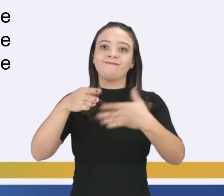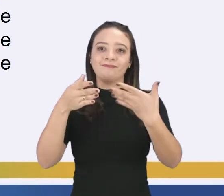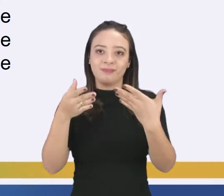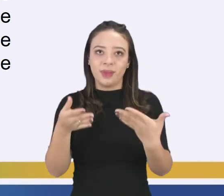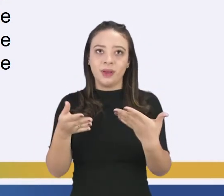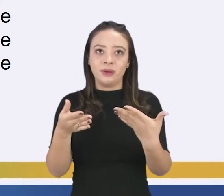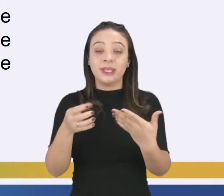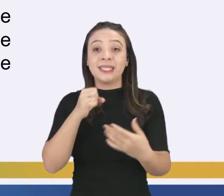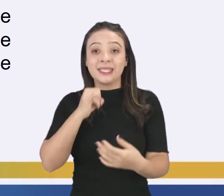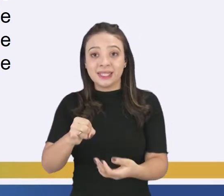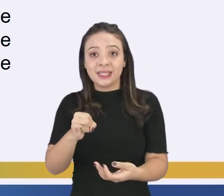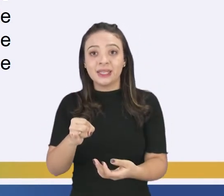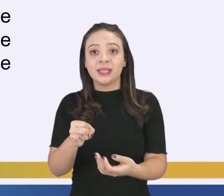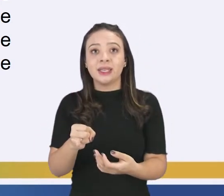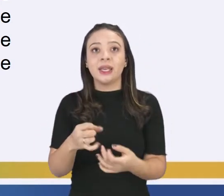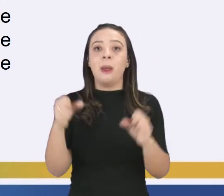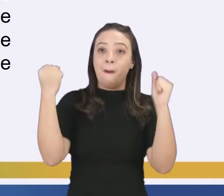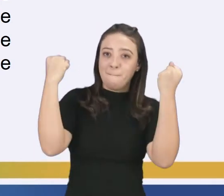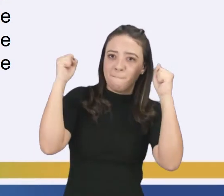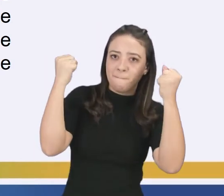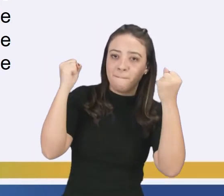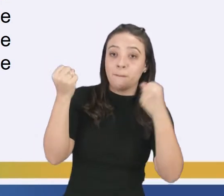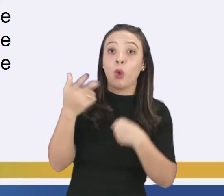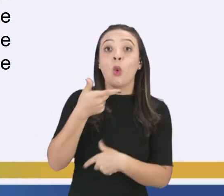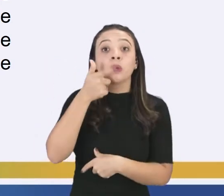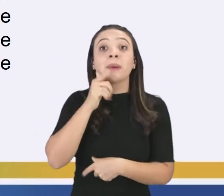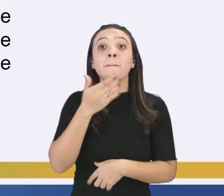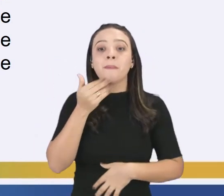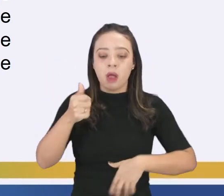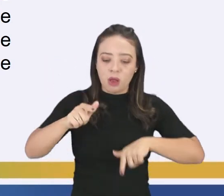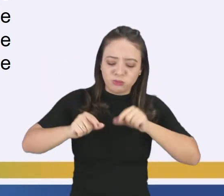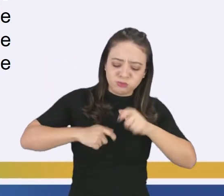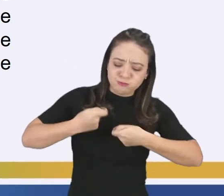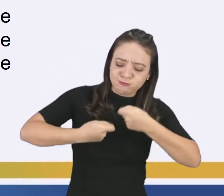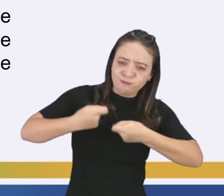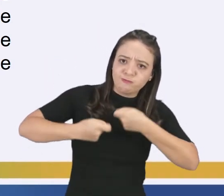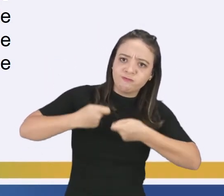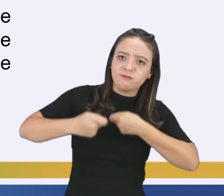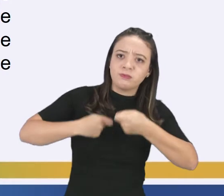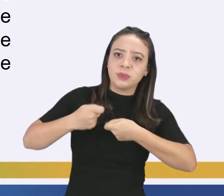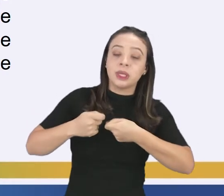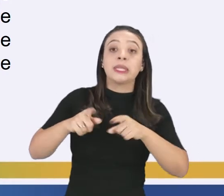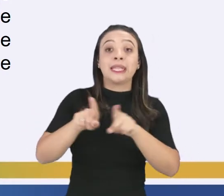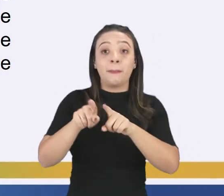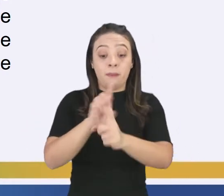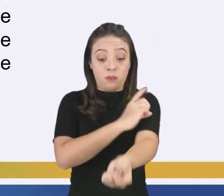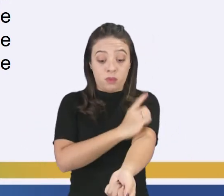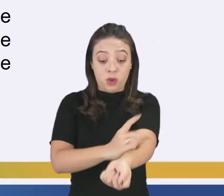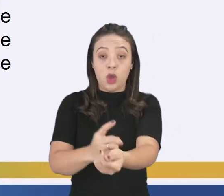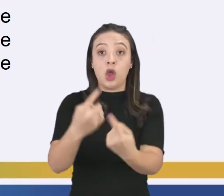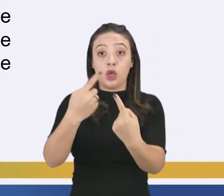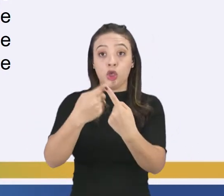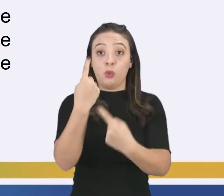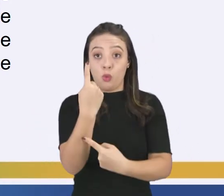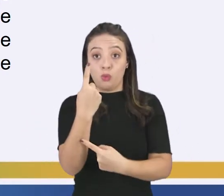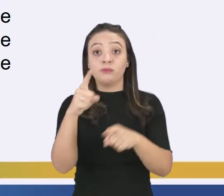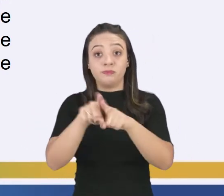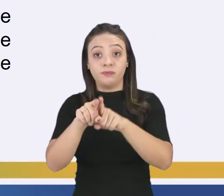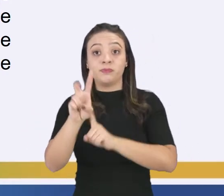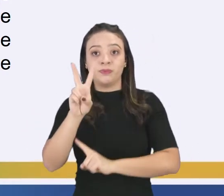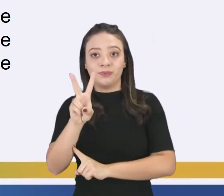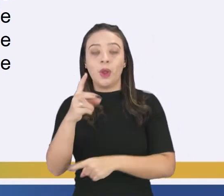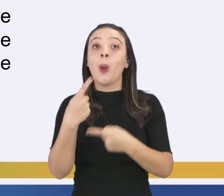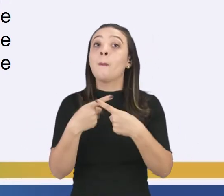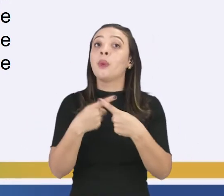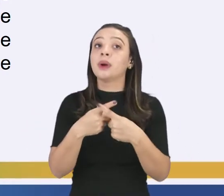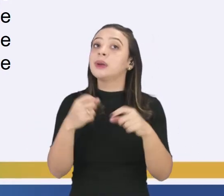prática melhora o controle metabólico tanto na diabetes tipo 1 quanto na diabetes tipo 2. Isso porque a